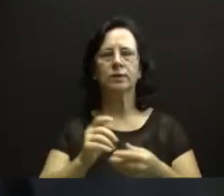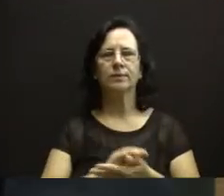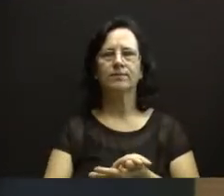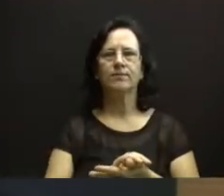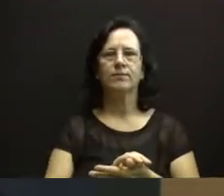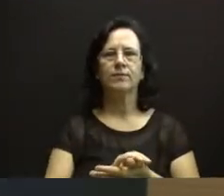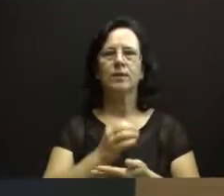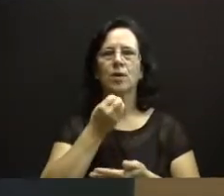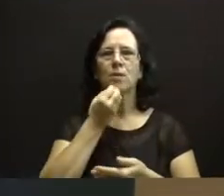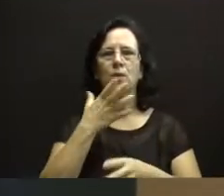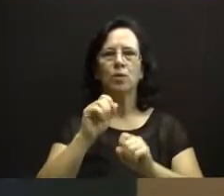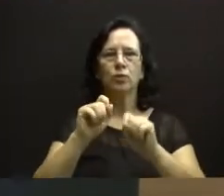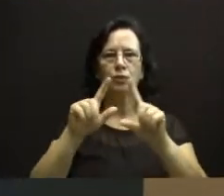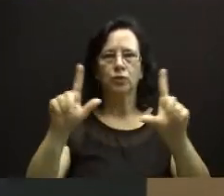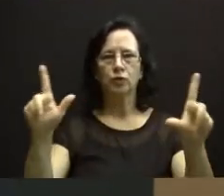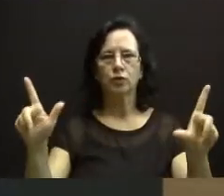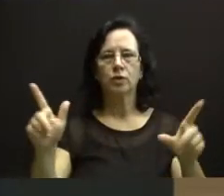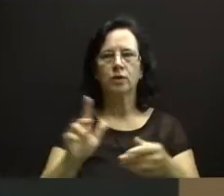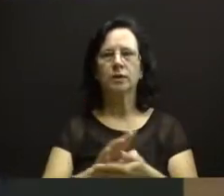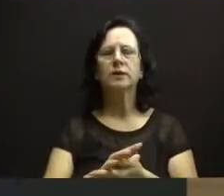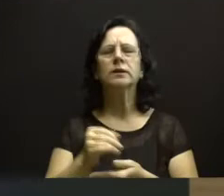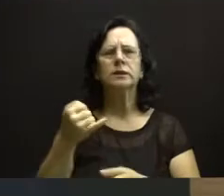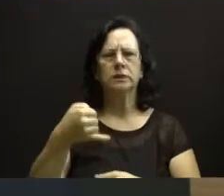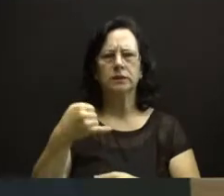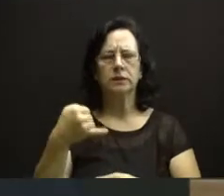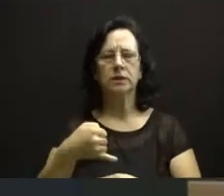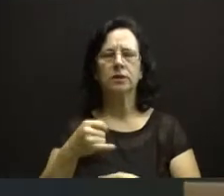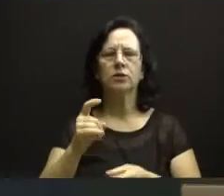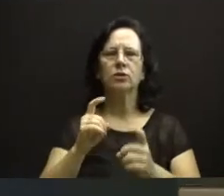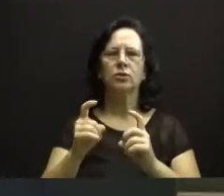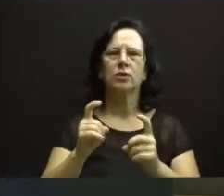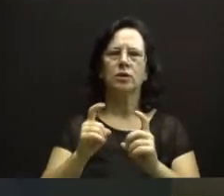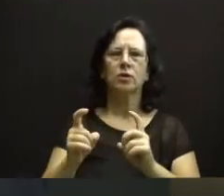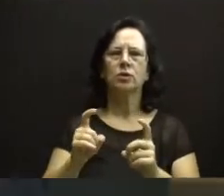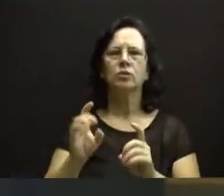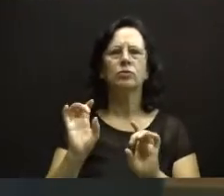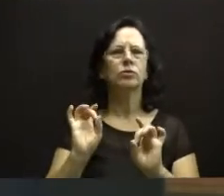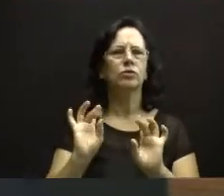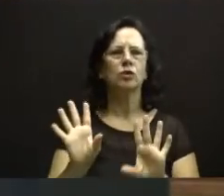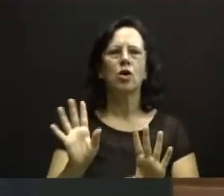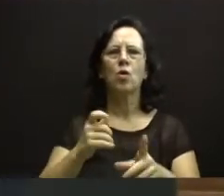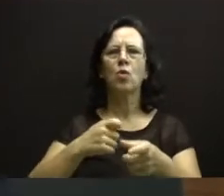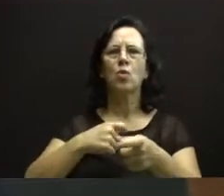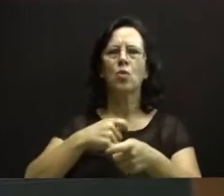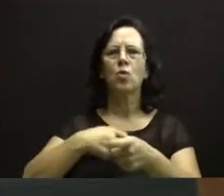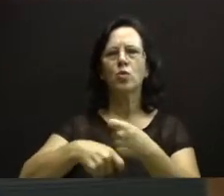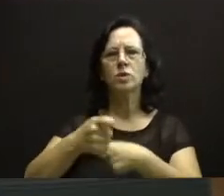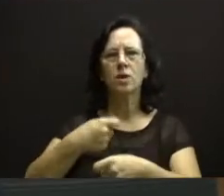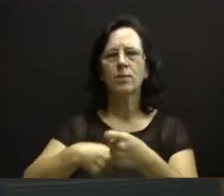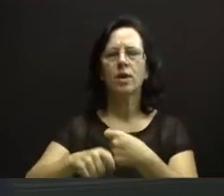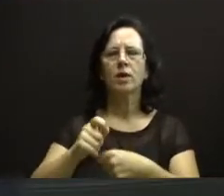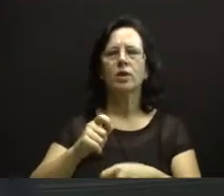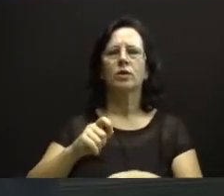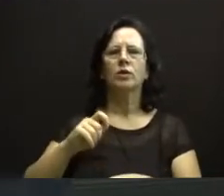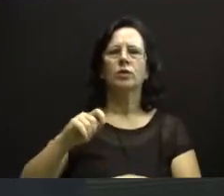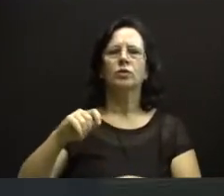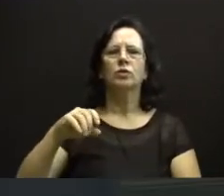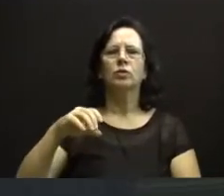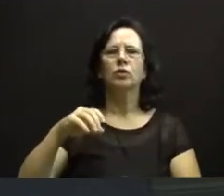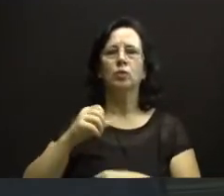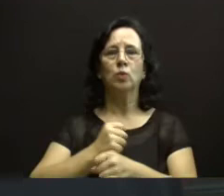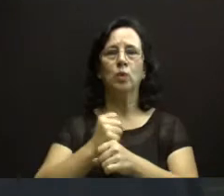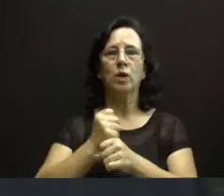bond eu acho que um dia todos que nos assiste sim é uma sessão única e exclusivamente para o orçamento de 2000 e 2011 foi votada em um